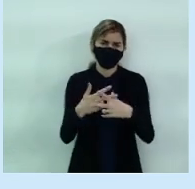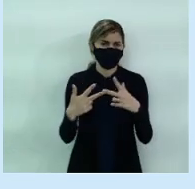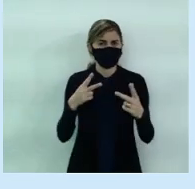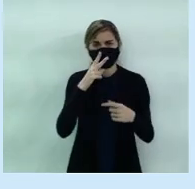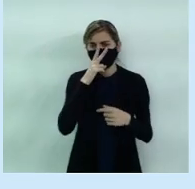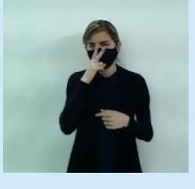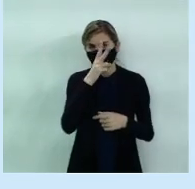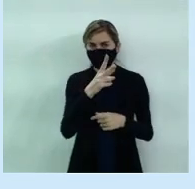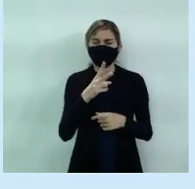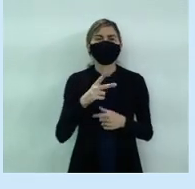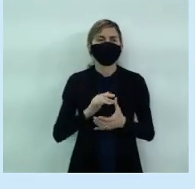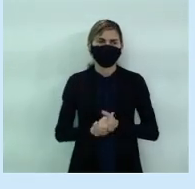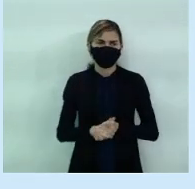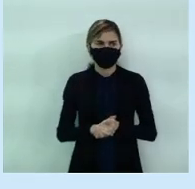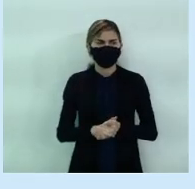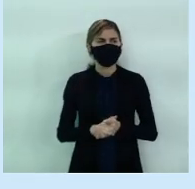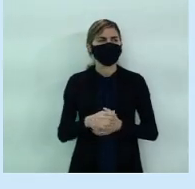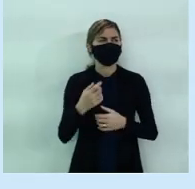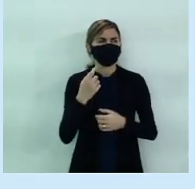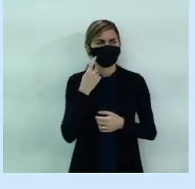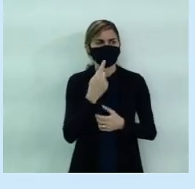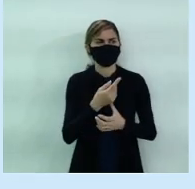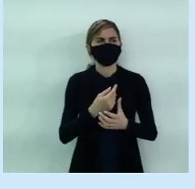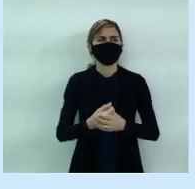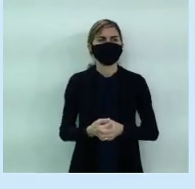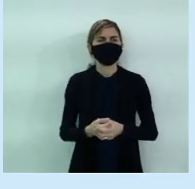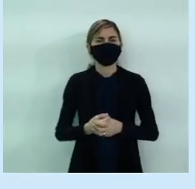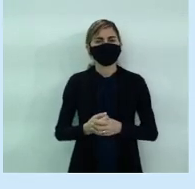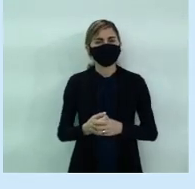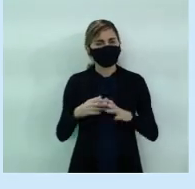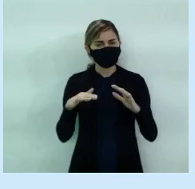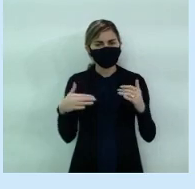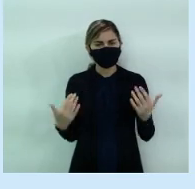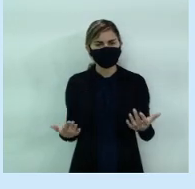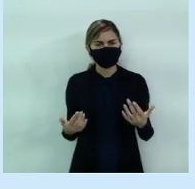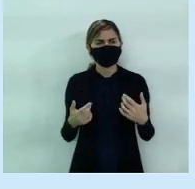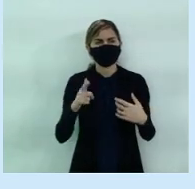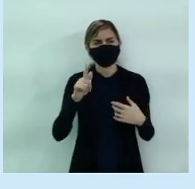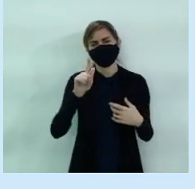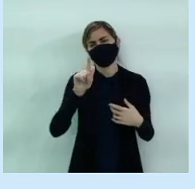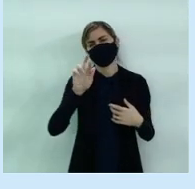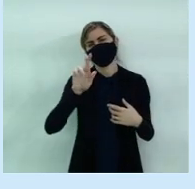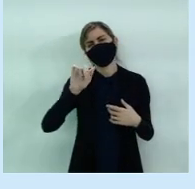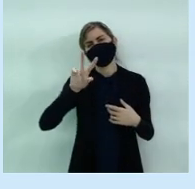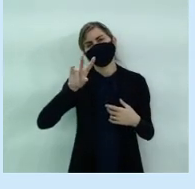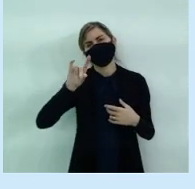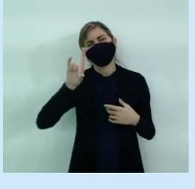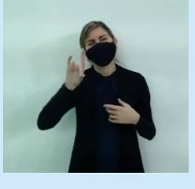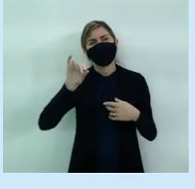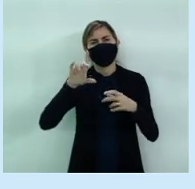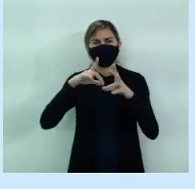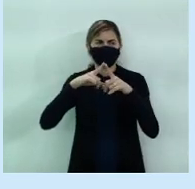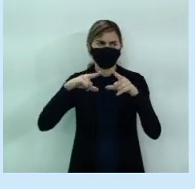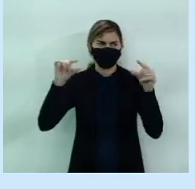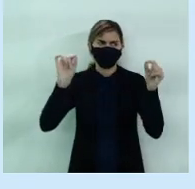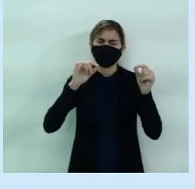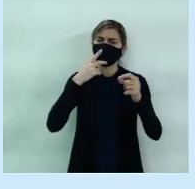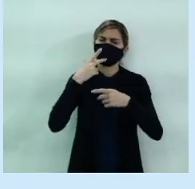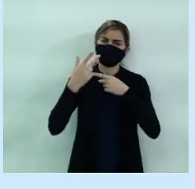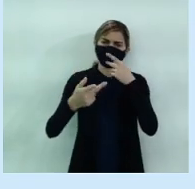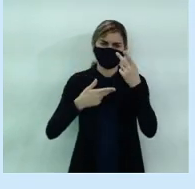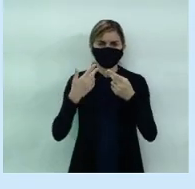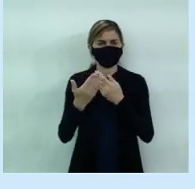força gravitacional. Bom, então, a gravidade na Lua, como eu estava dizendo para